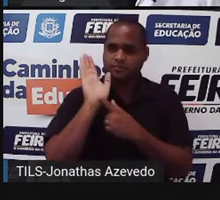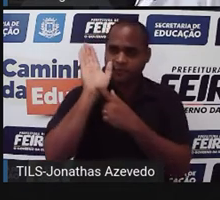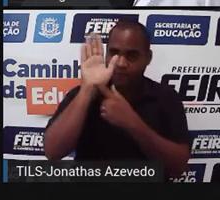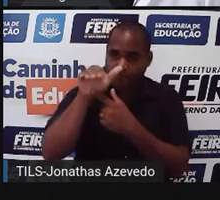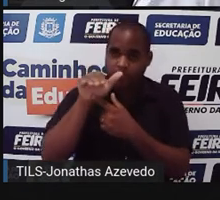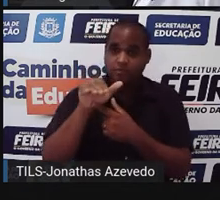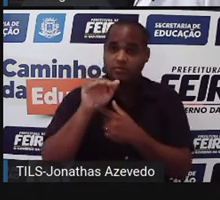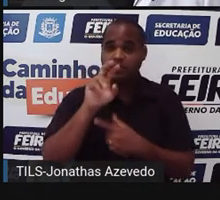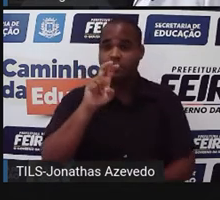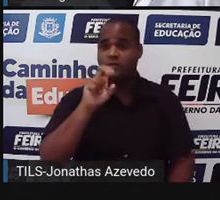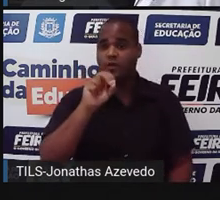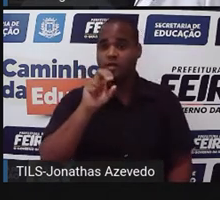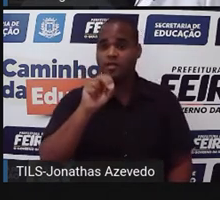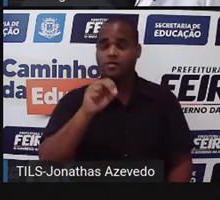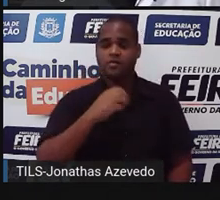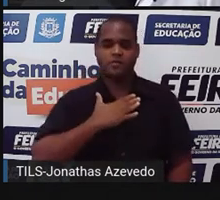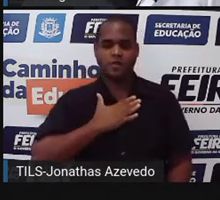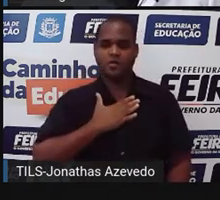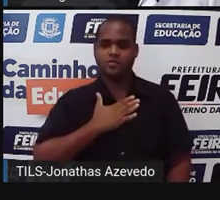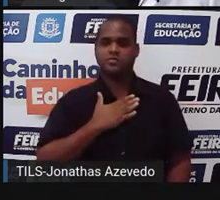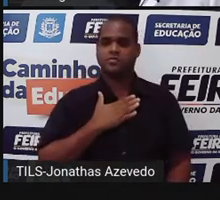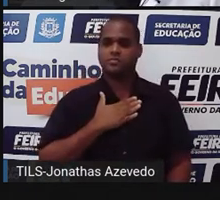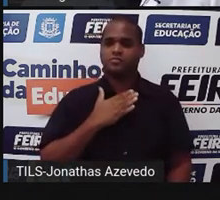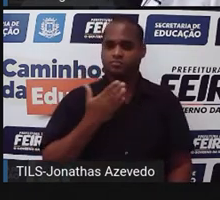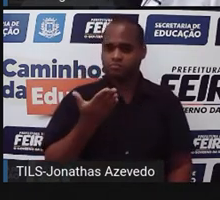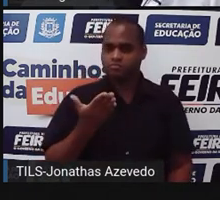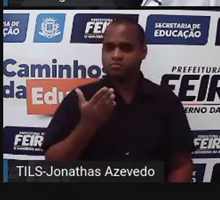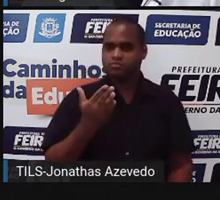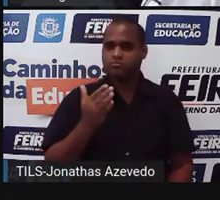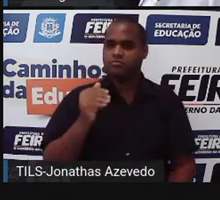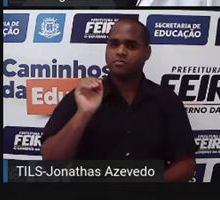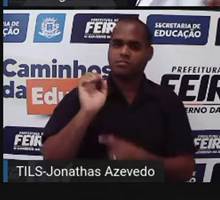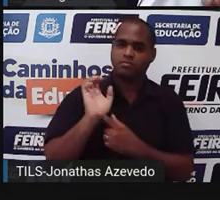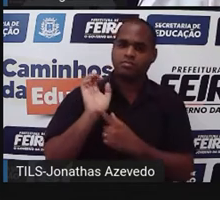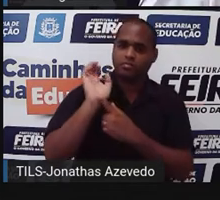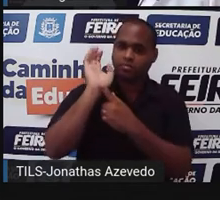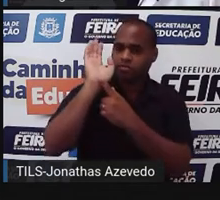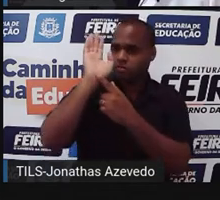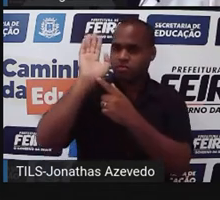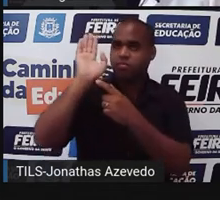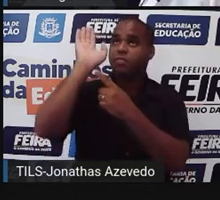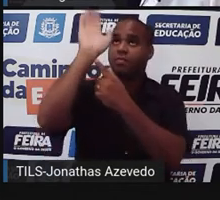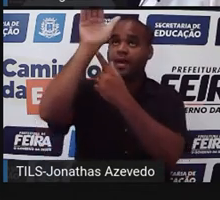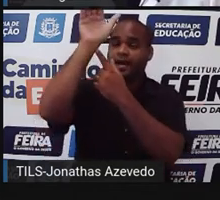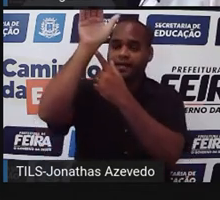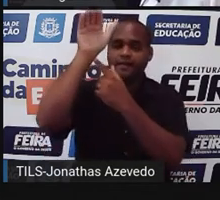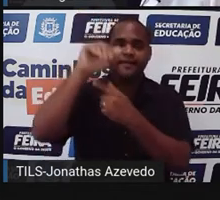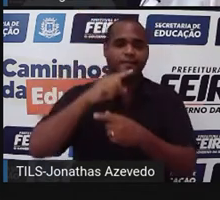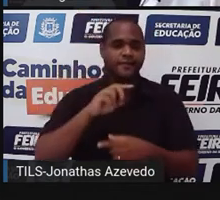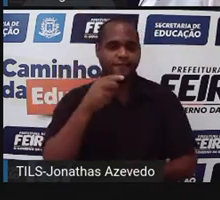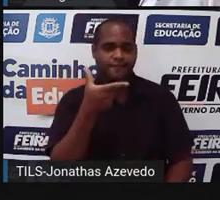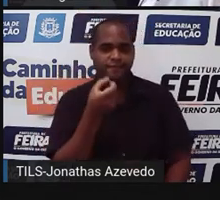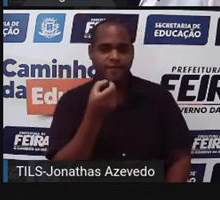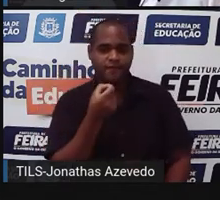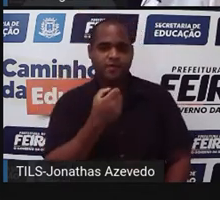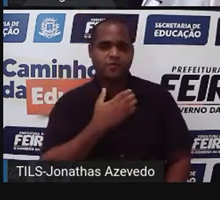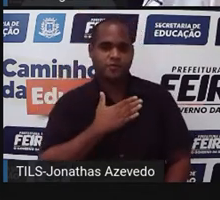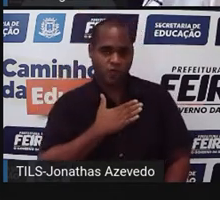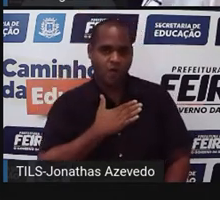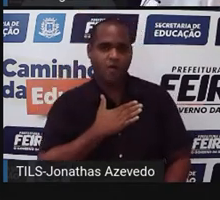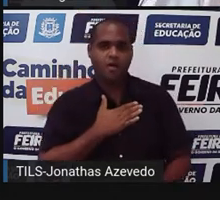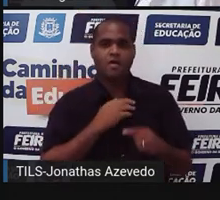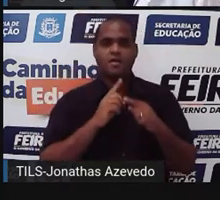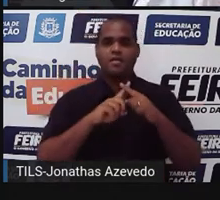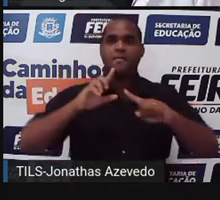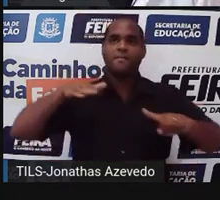50 gostam de basquete, 20 gostam de basquete